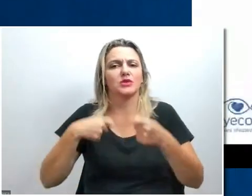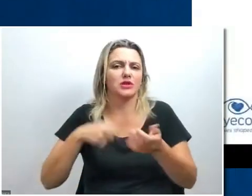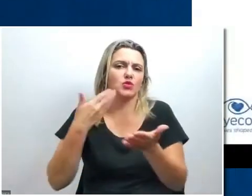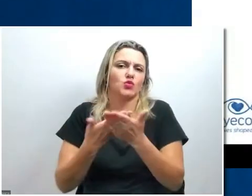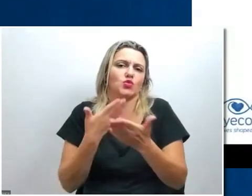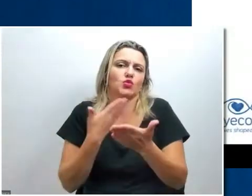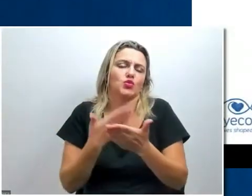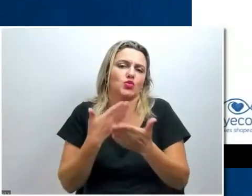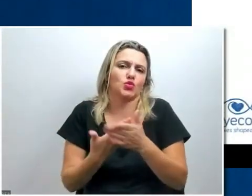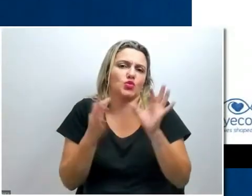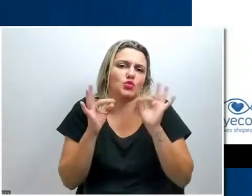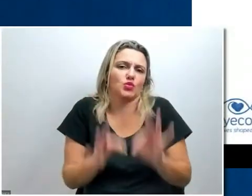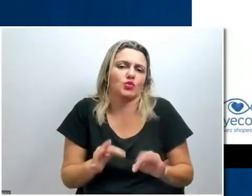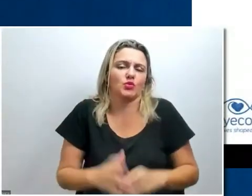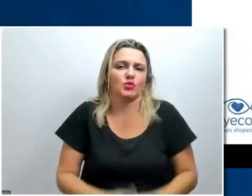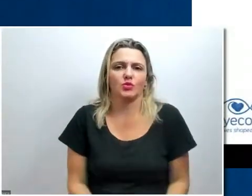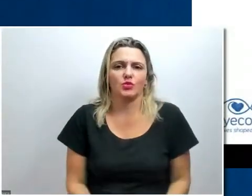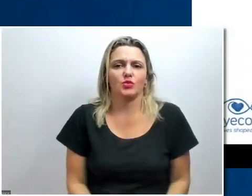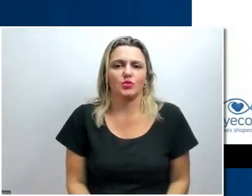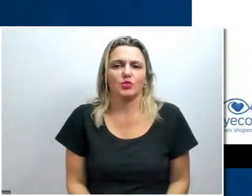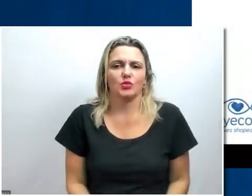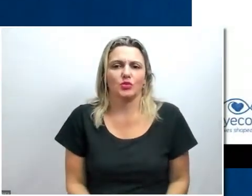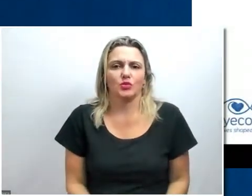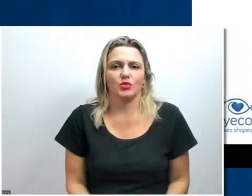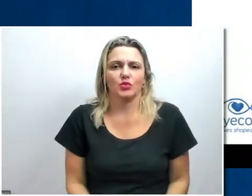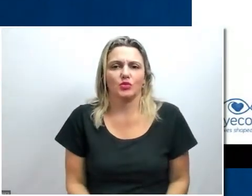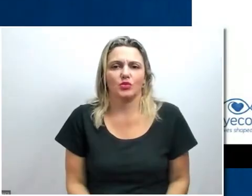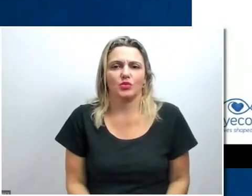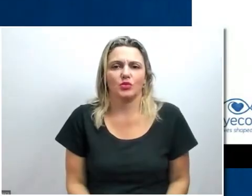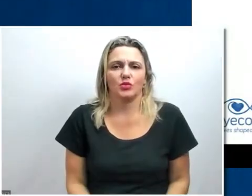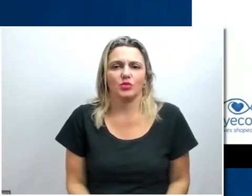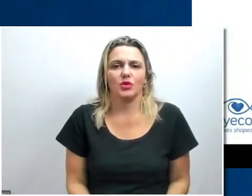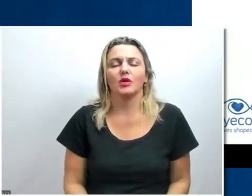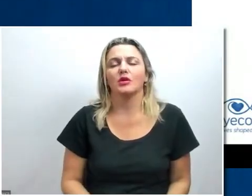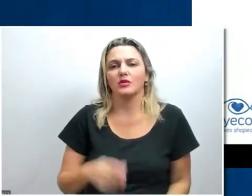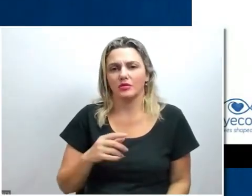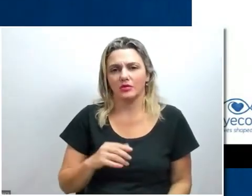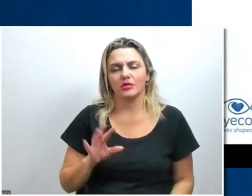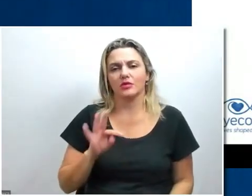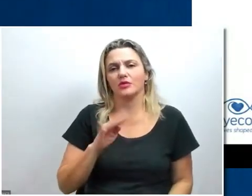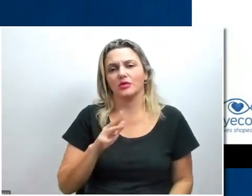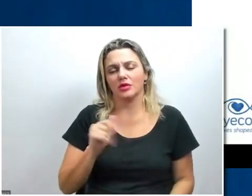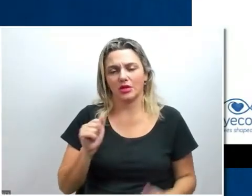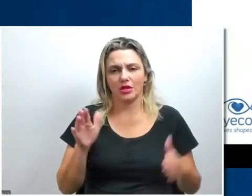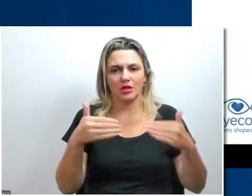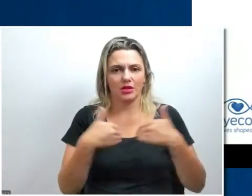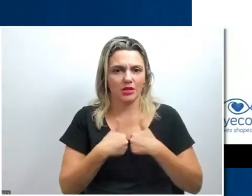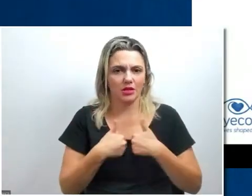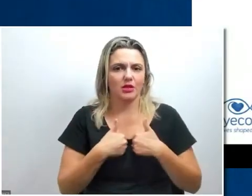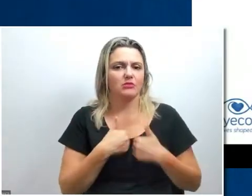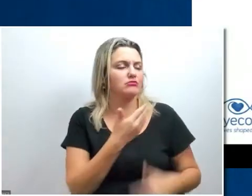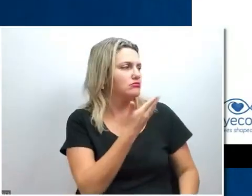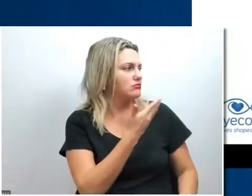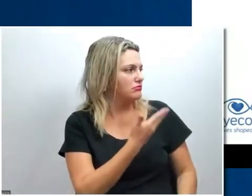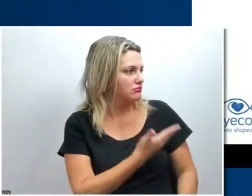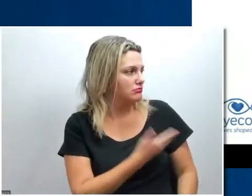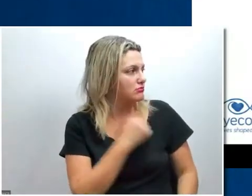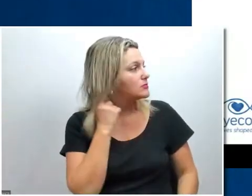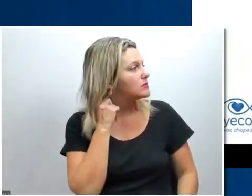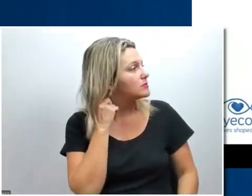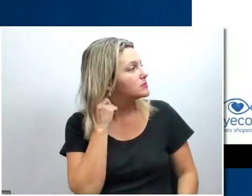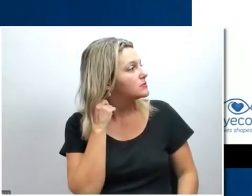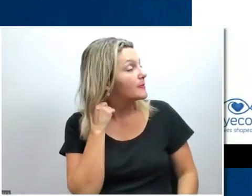feitos. Sempre houveram curas para o transtorno do espectro do autismo, eu apenas listei algumas das mais famosas, vamos dizer